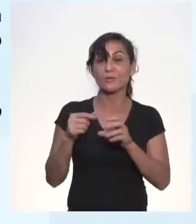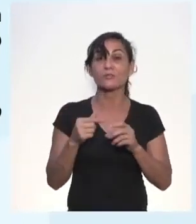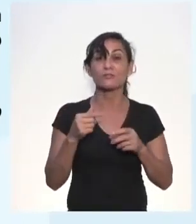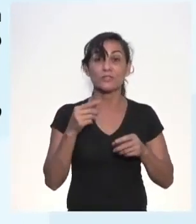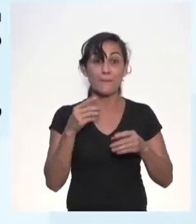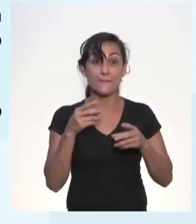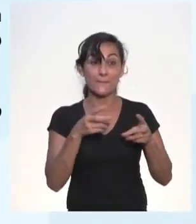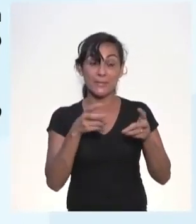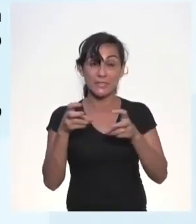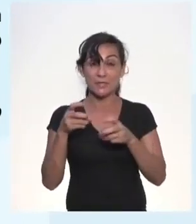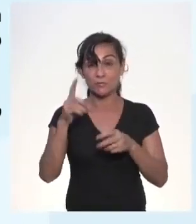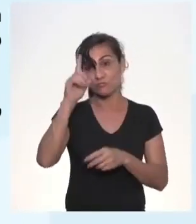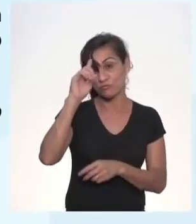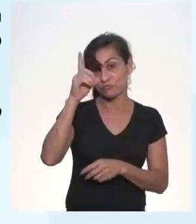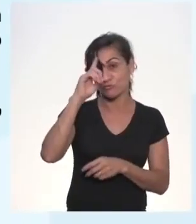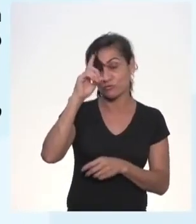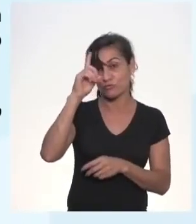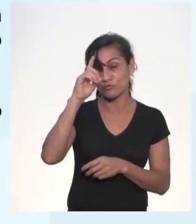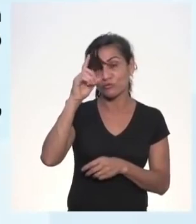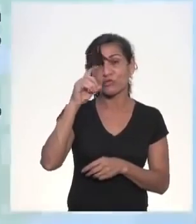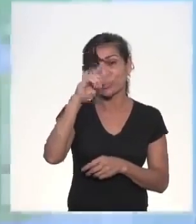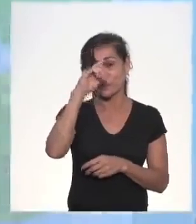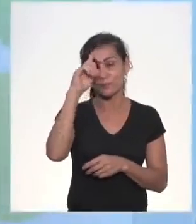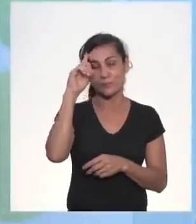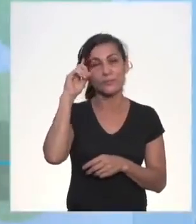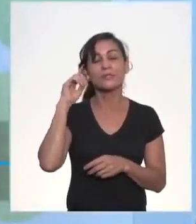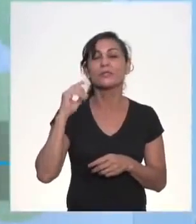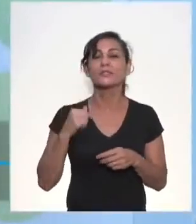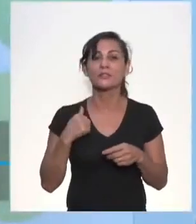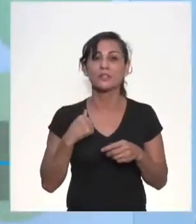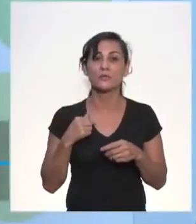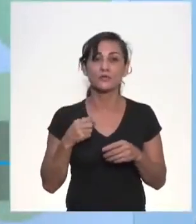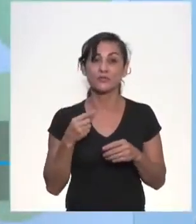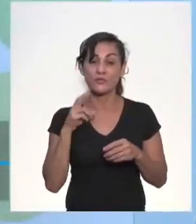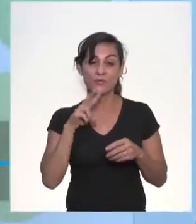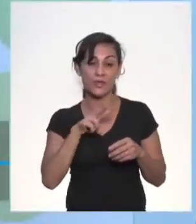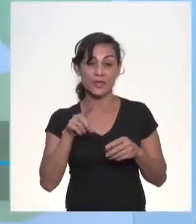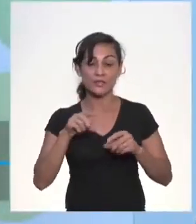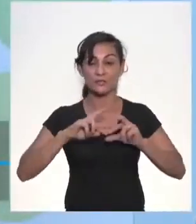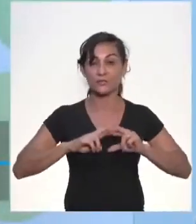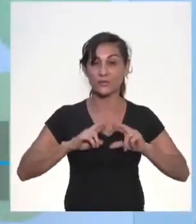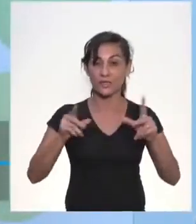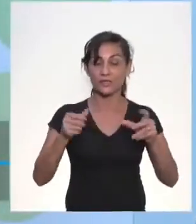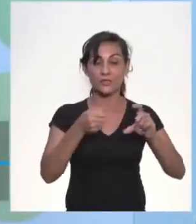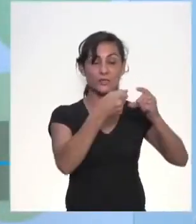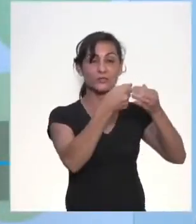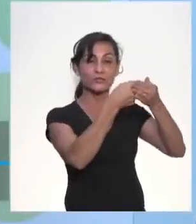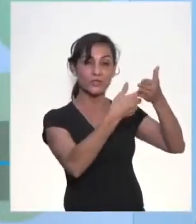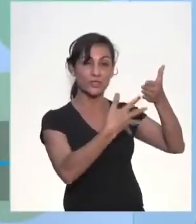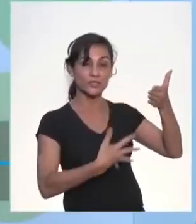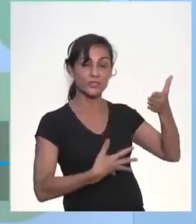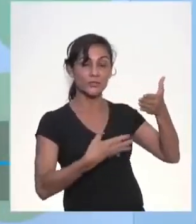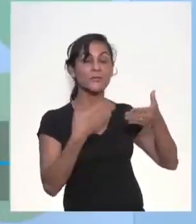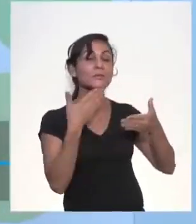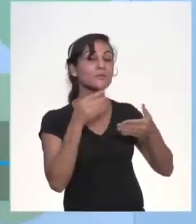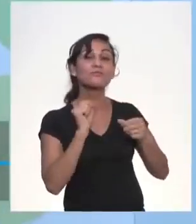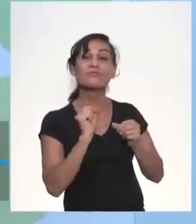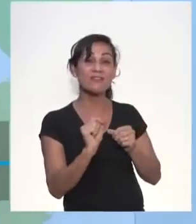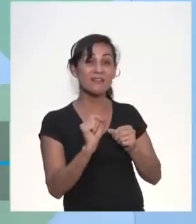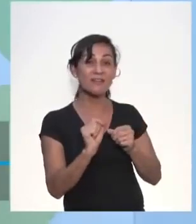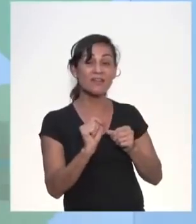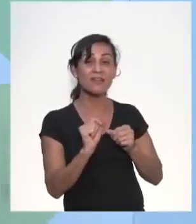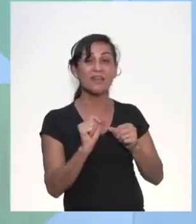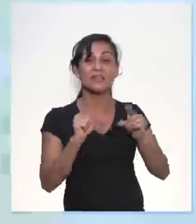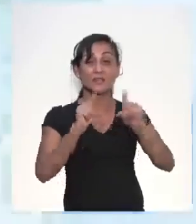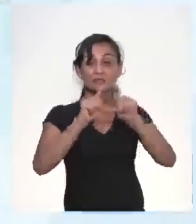dia a dia, né? Então, a gente pode entrar, só para vocês entenderem as diferenças. O chat agora pedindo o seguinte. No trecho, ó